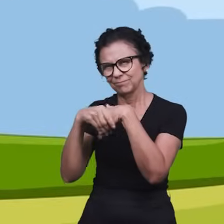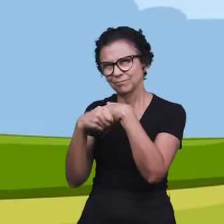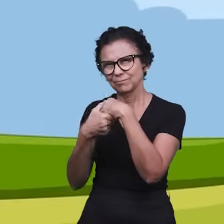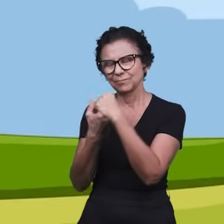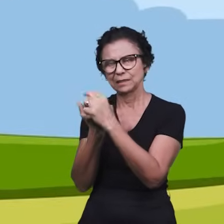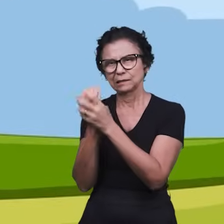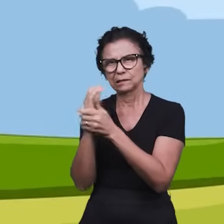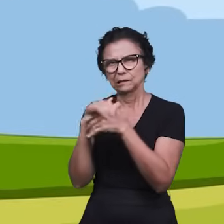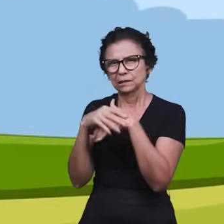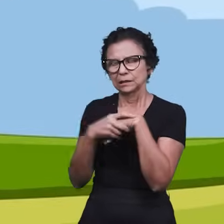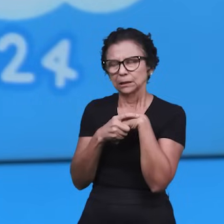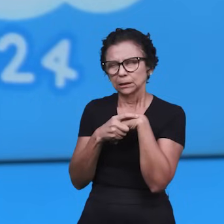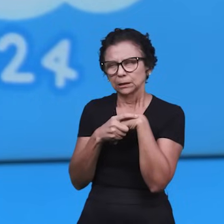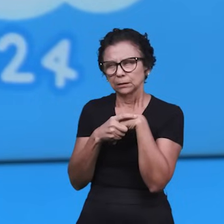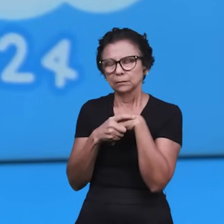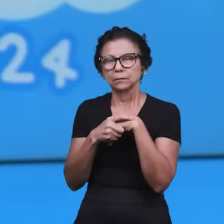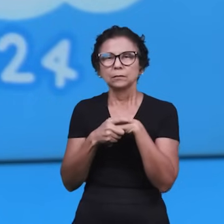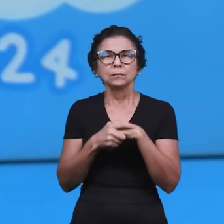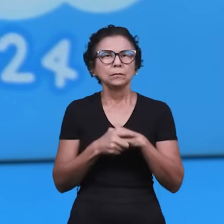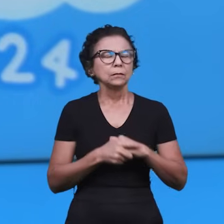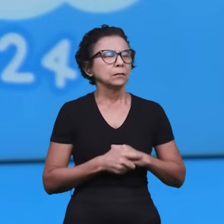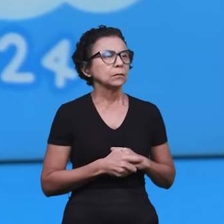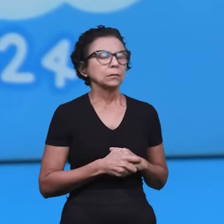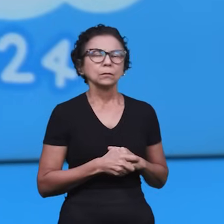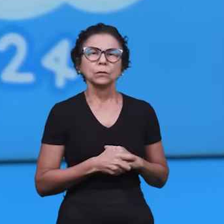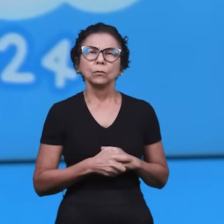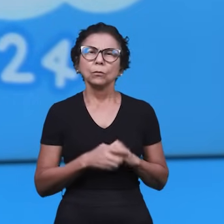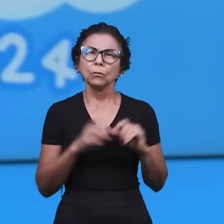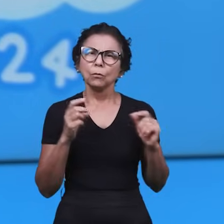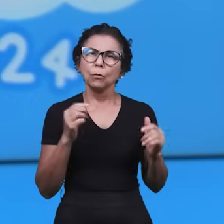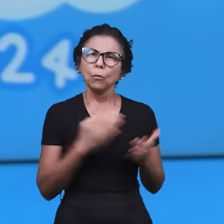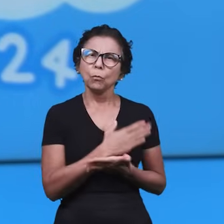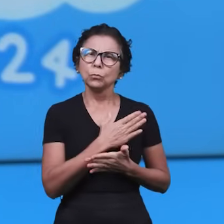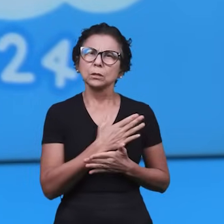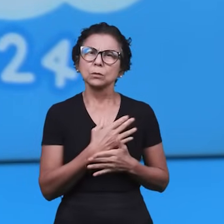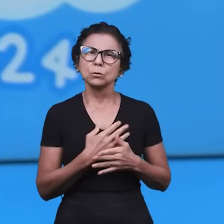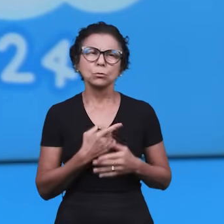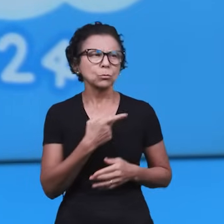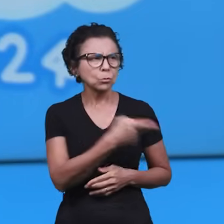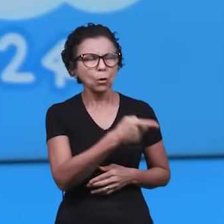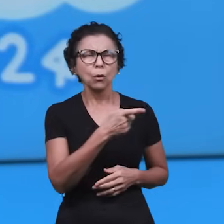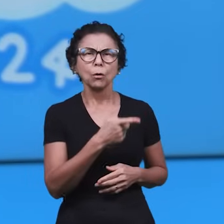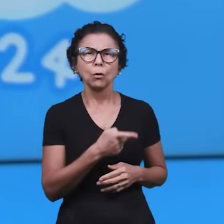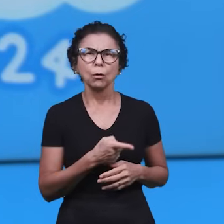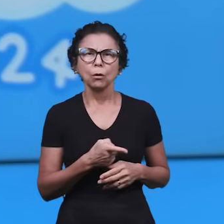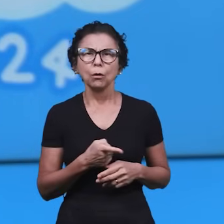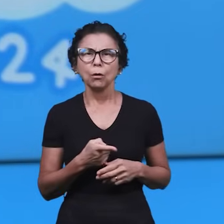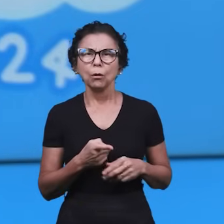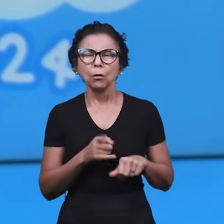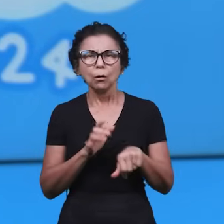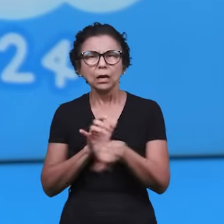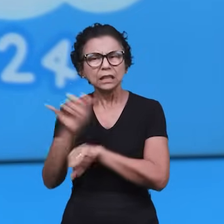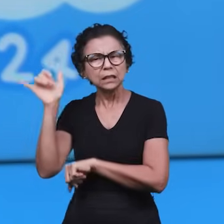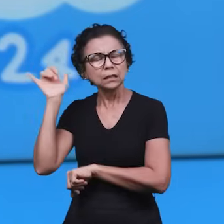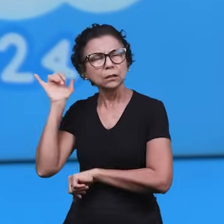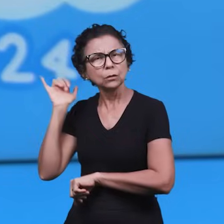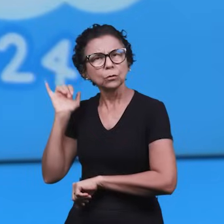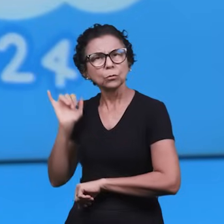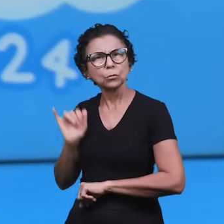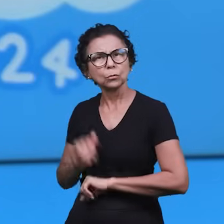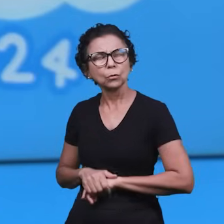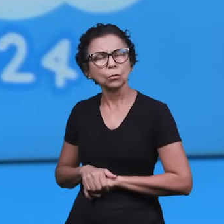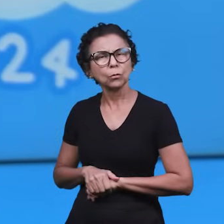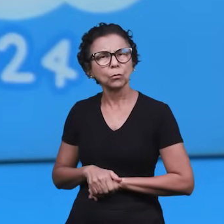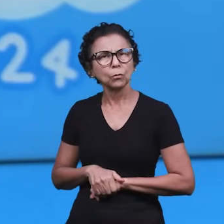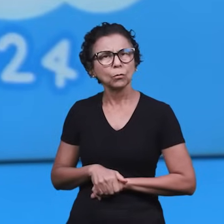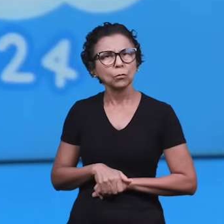de bom para eles, nada. Mas só de ouvir uma conversa dele, Adão e Eva deixaram de